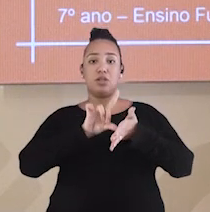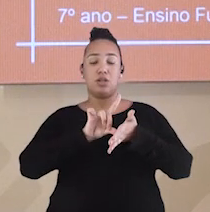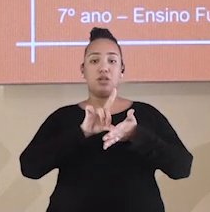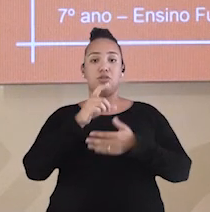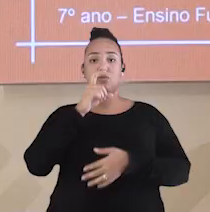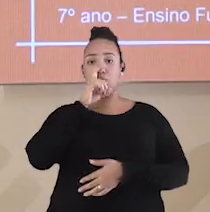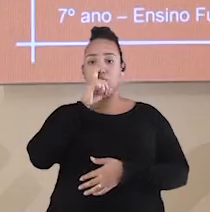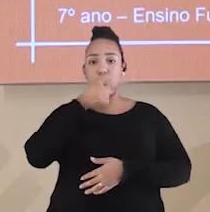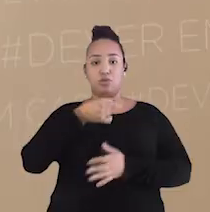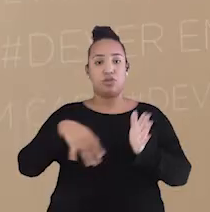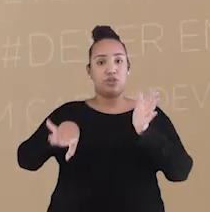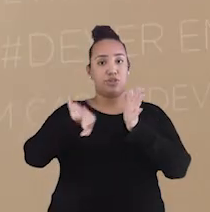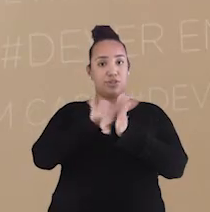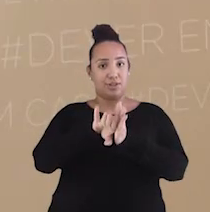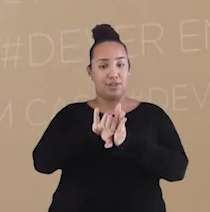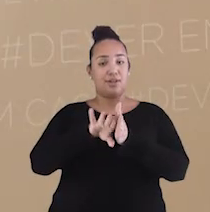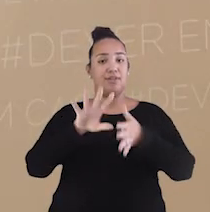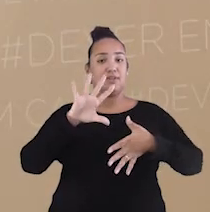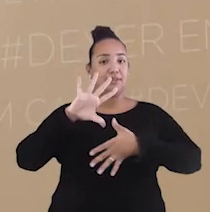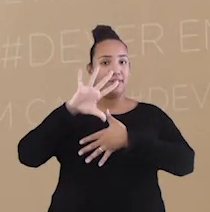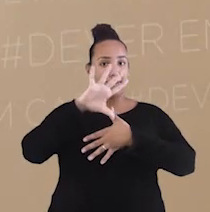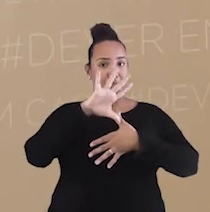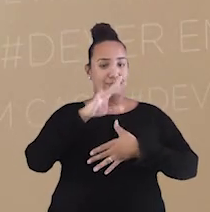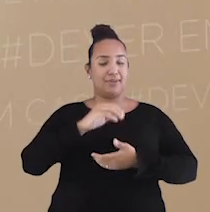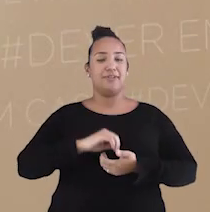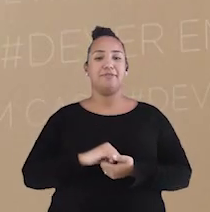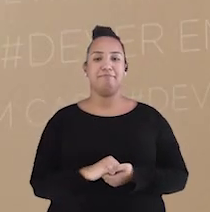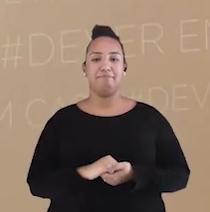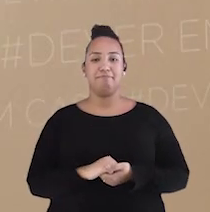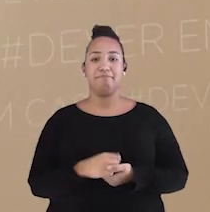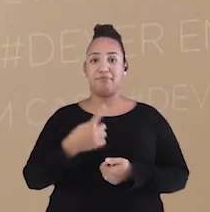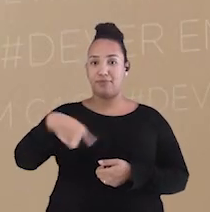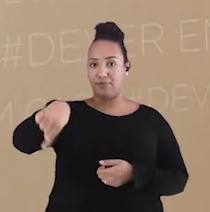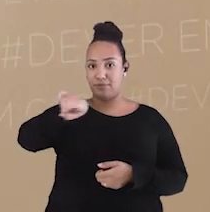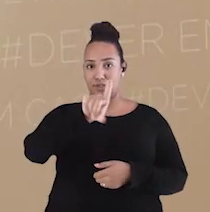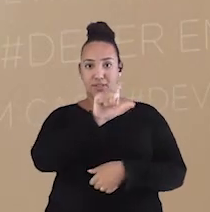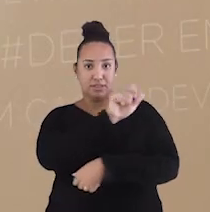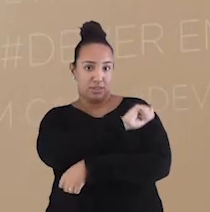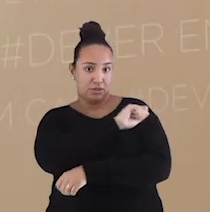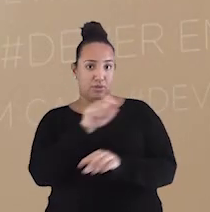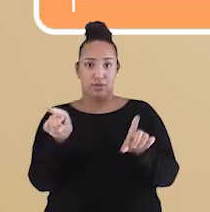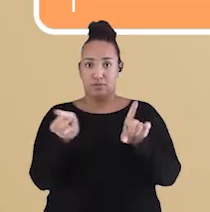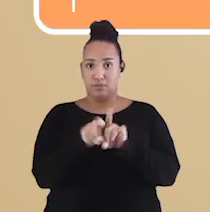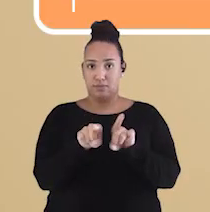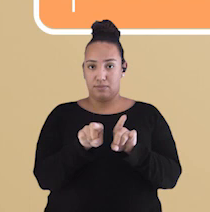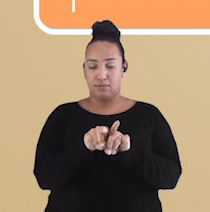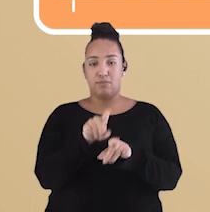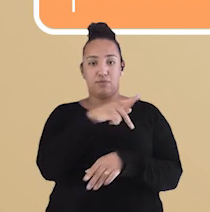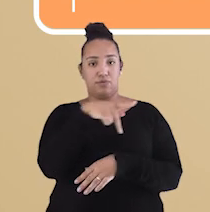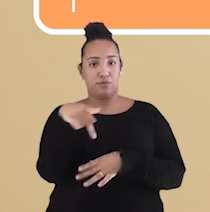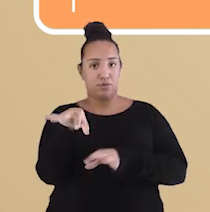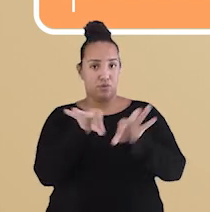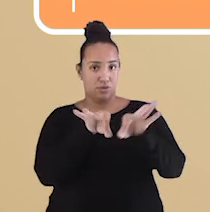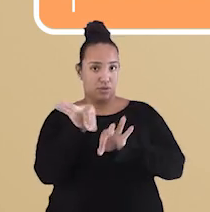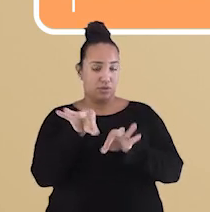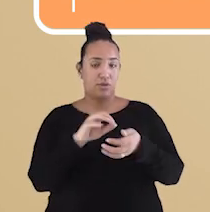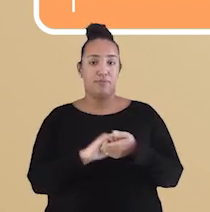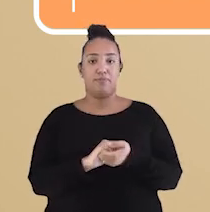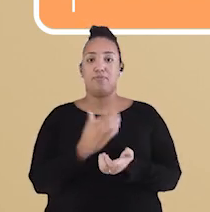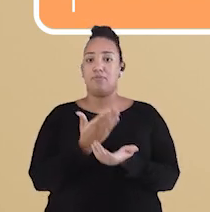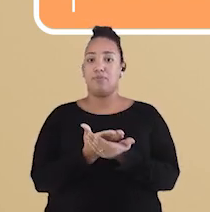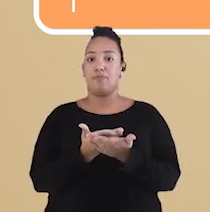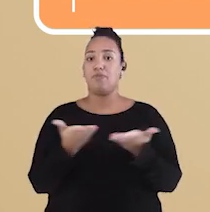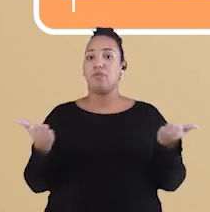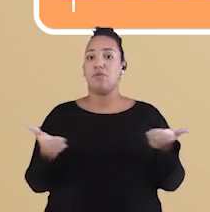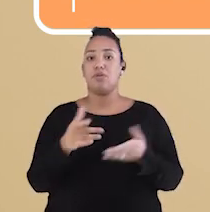da América Espanhola. Para que vocês, estudantes e professores da rede, possam se organizar, essa é uma aula do 7º ano, dos